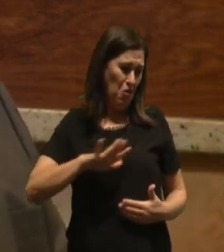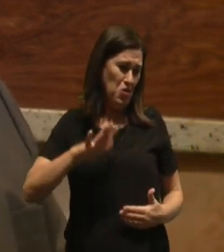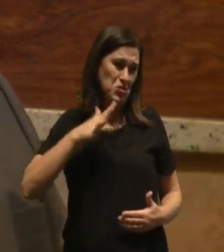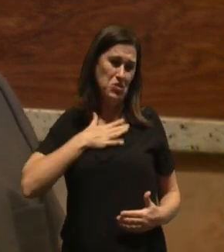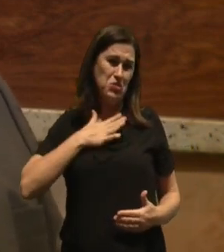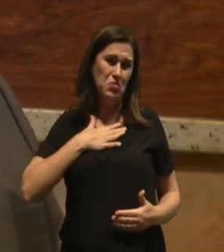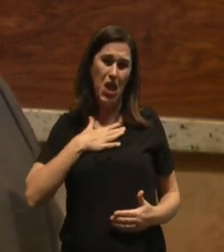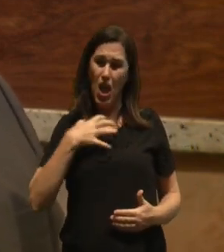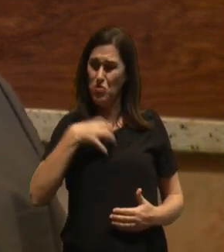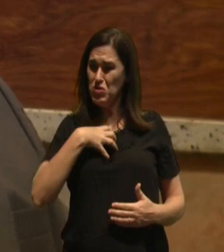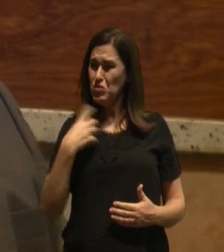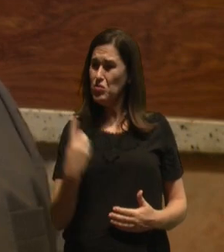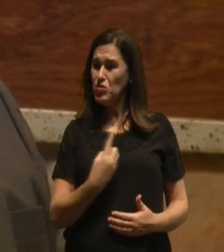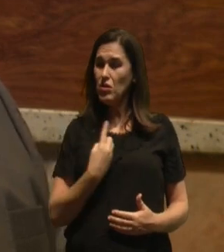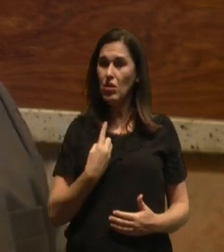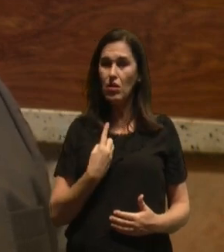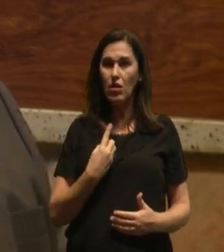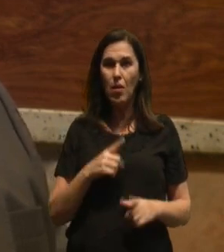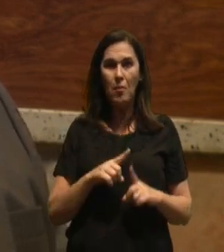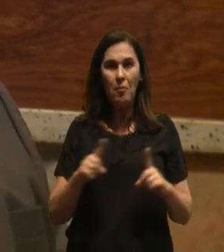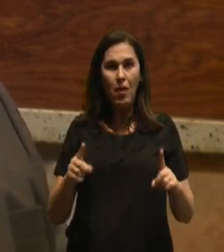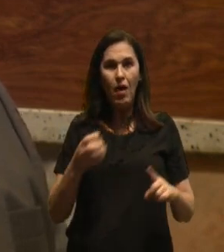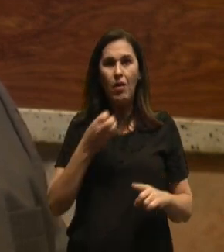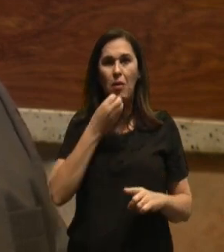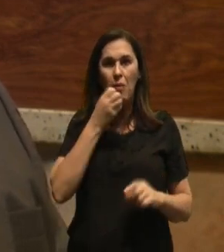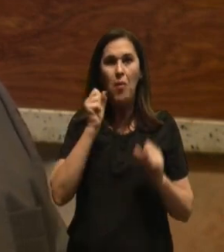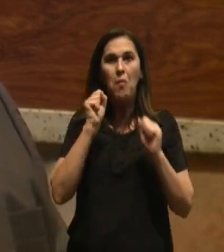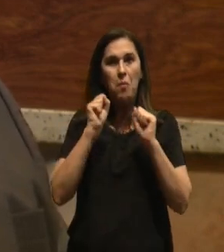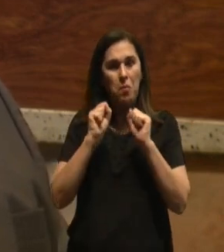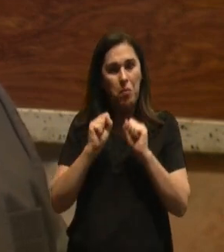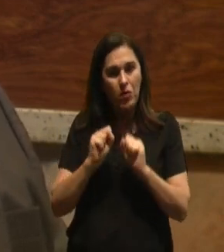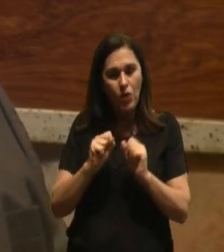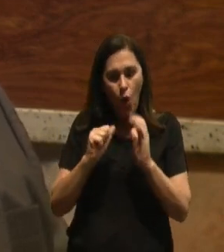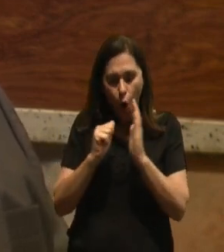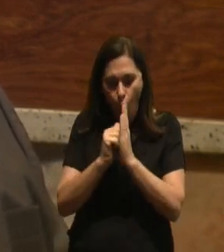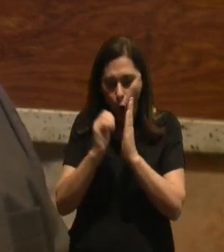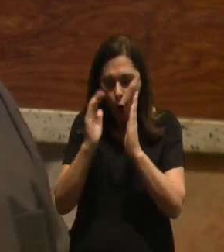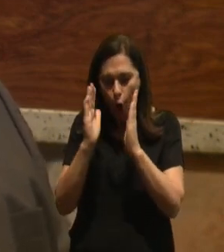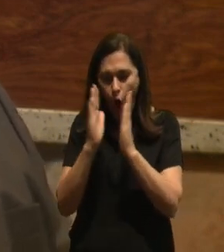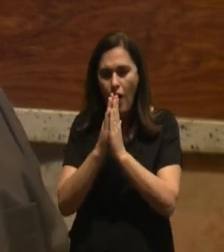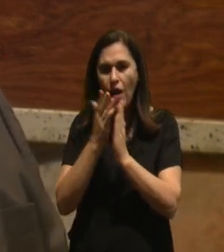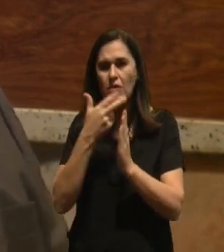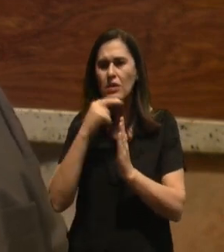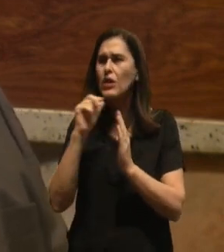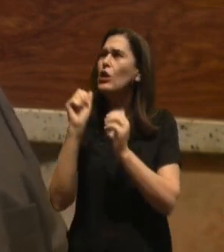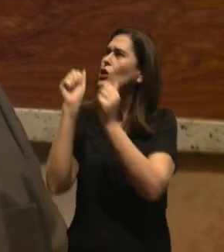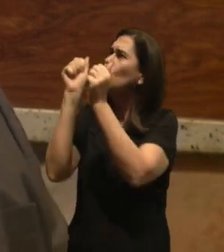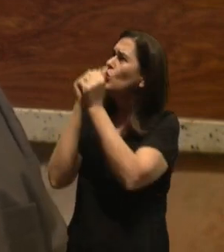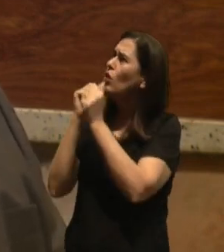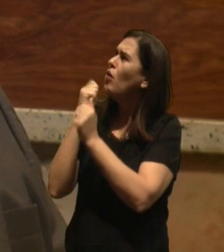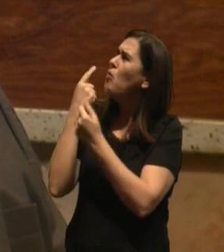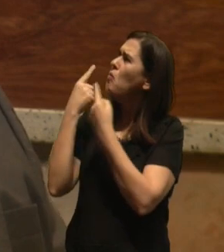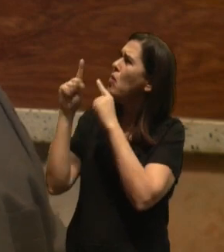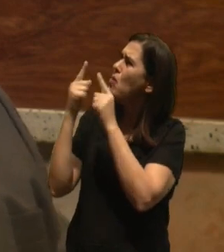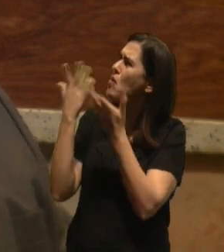só. Mas que bom sabermos que nós podemos orar ao Senhor, contar com o Senhor, até